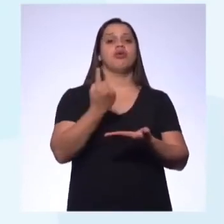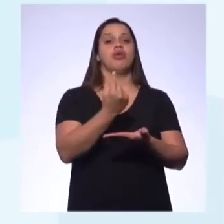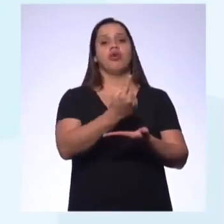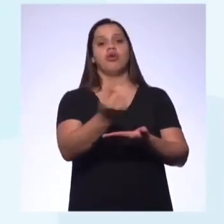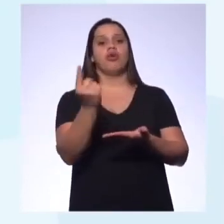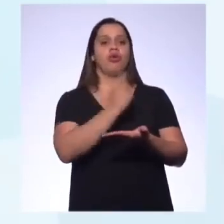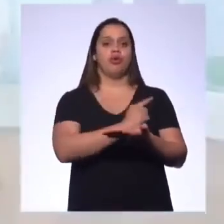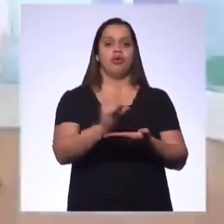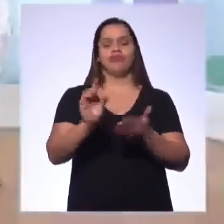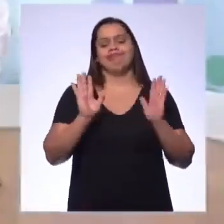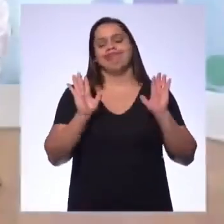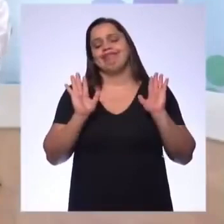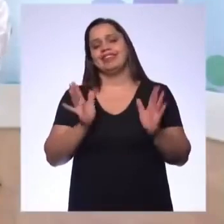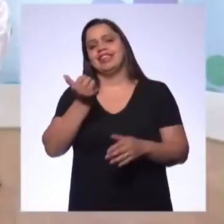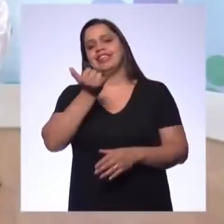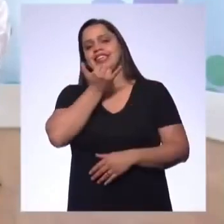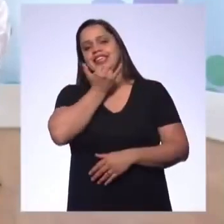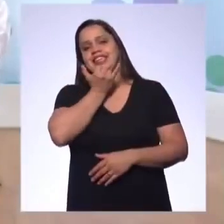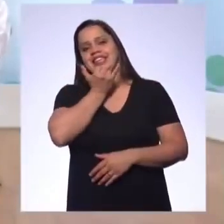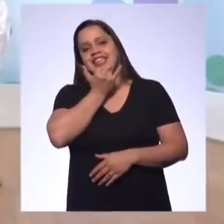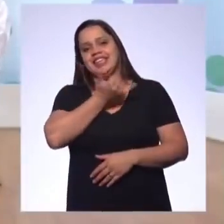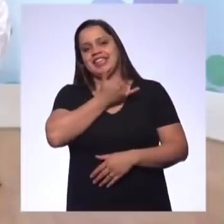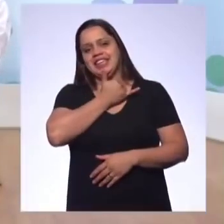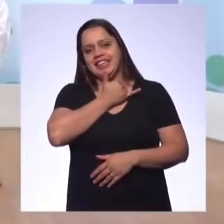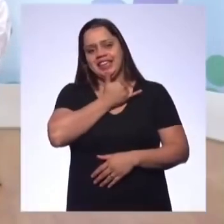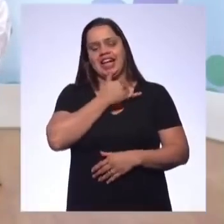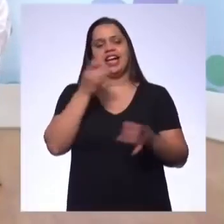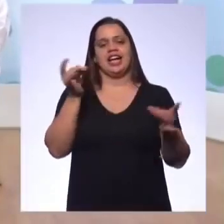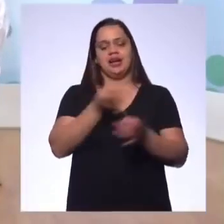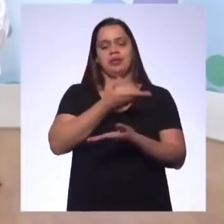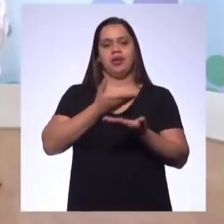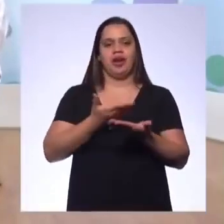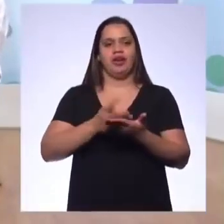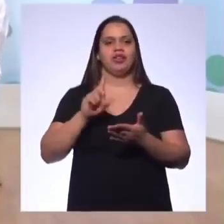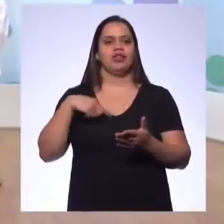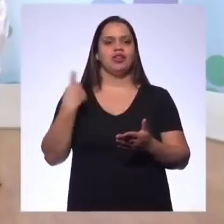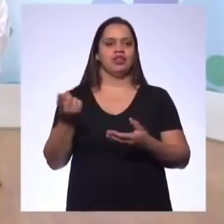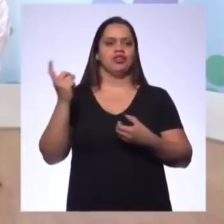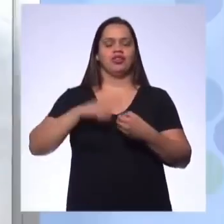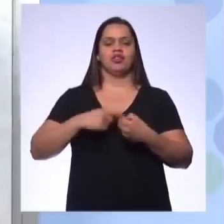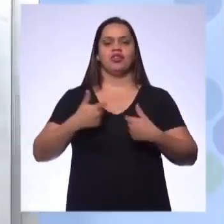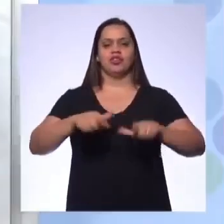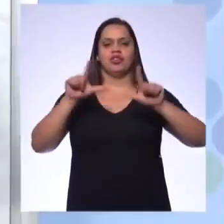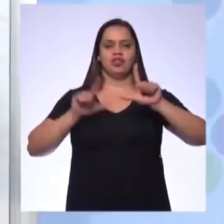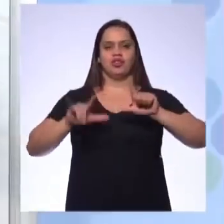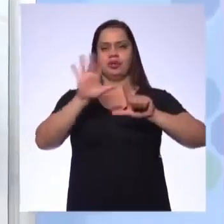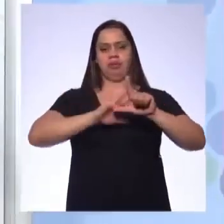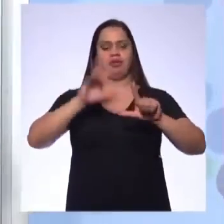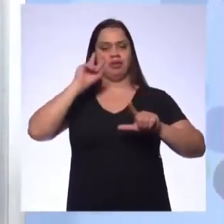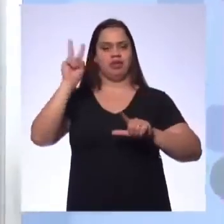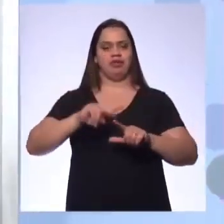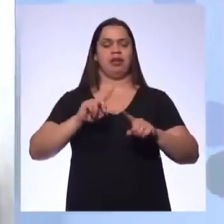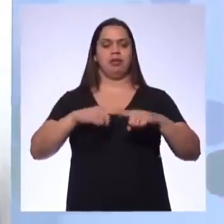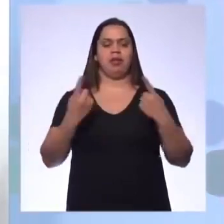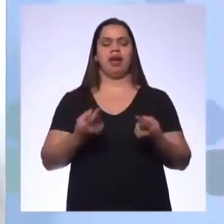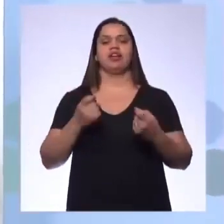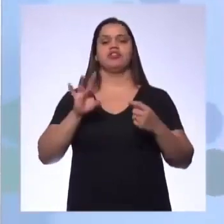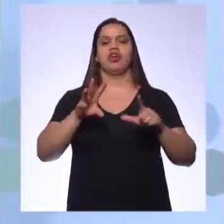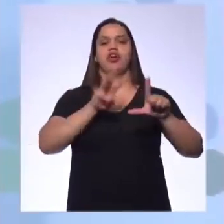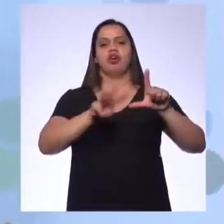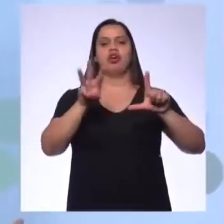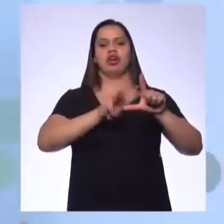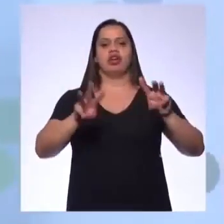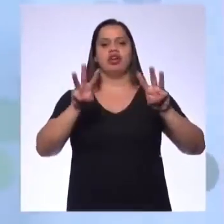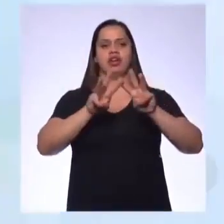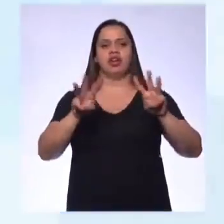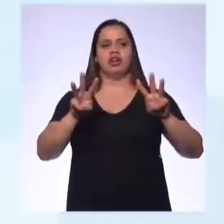Infelizmente acabou a aula, né? Olha só. A gente trouxe umas ilusões aí para você. Vou deixar só o hashtag aí para você. A